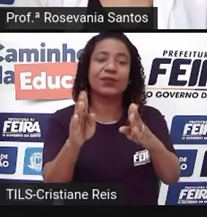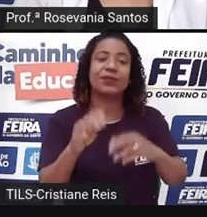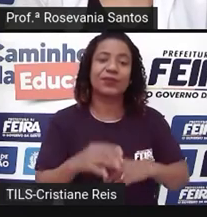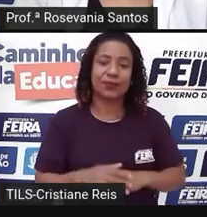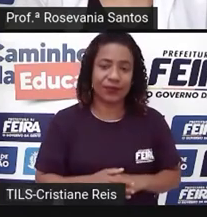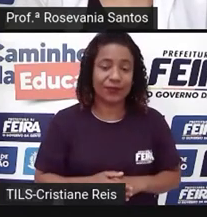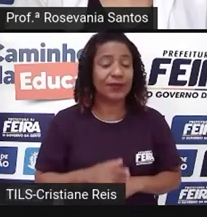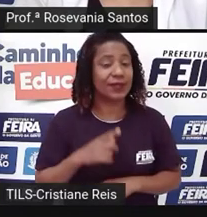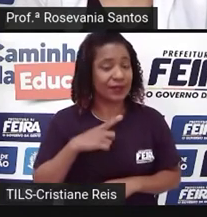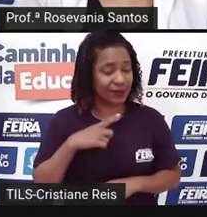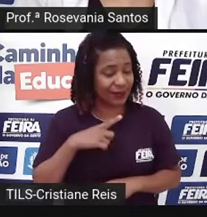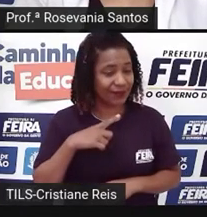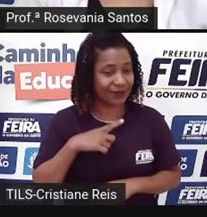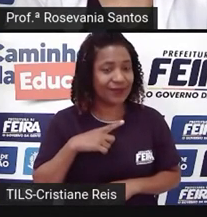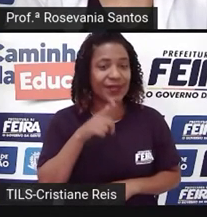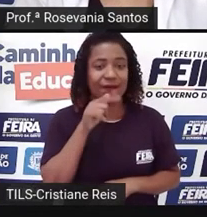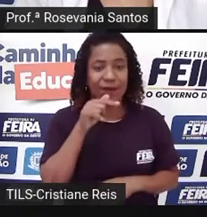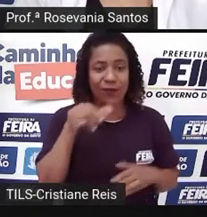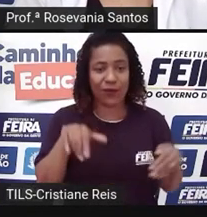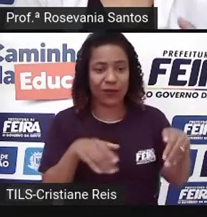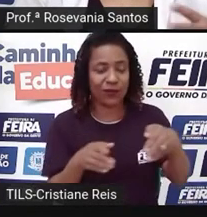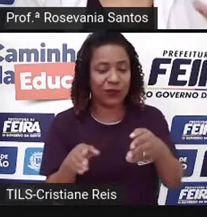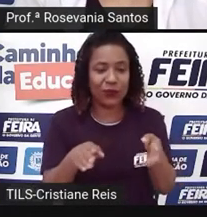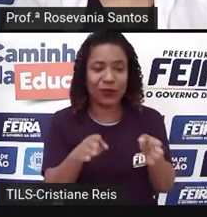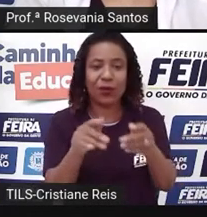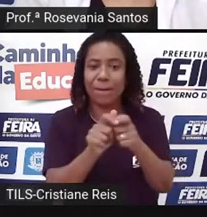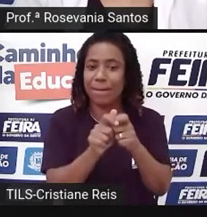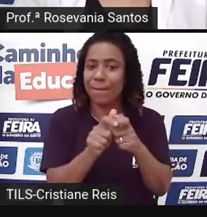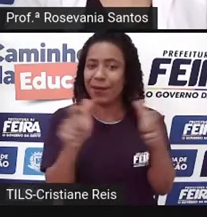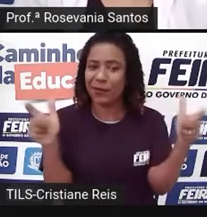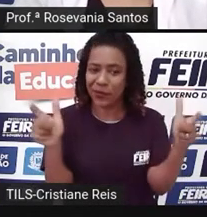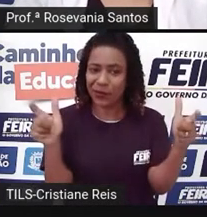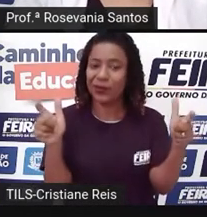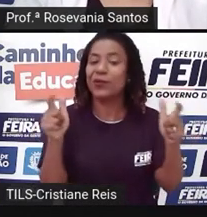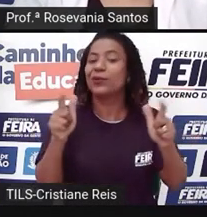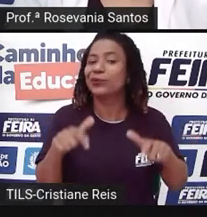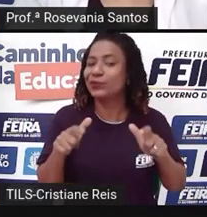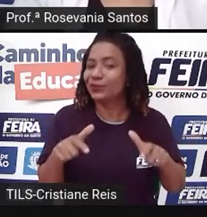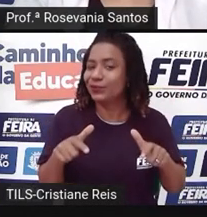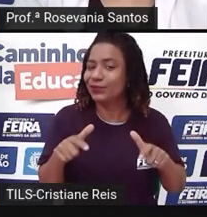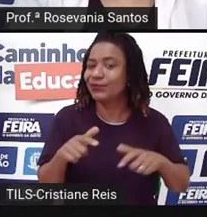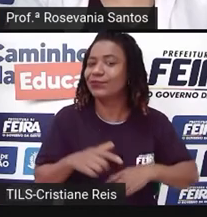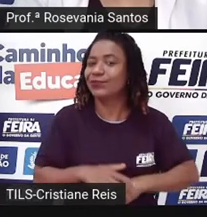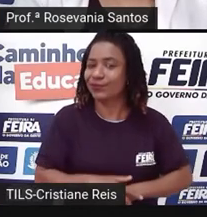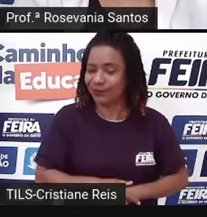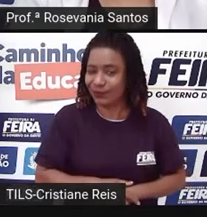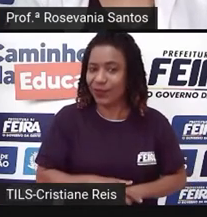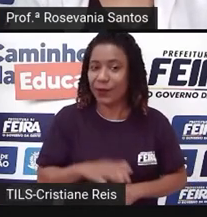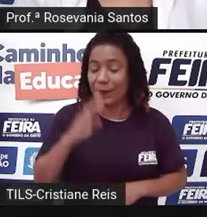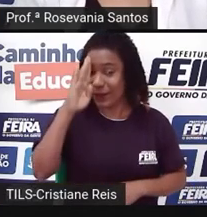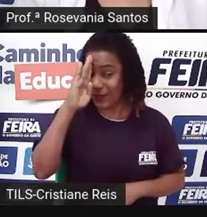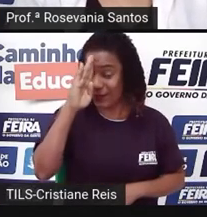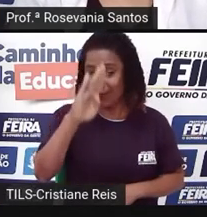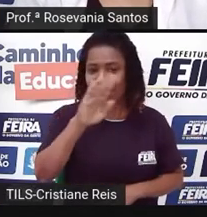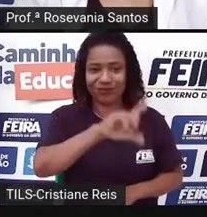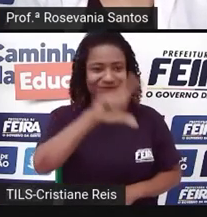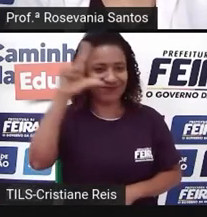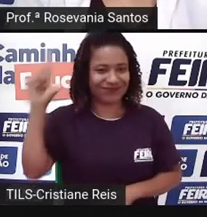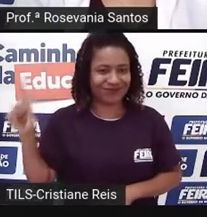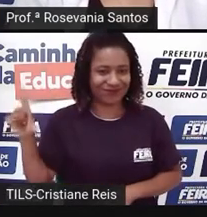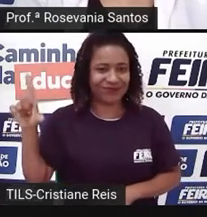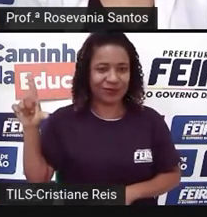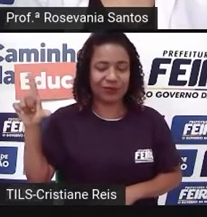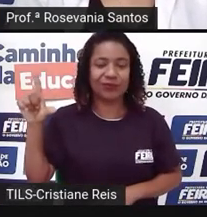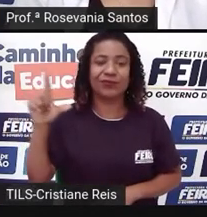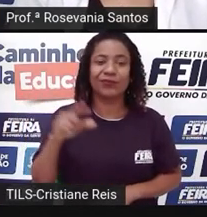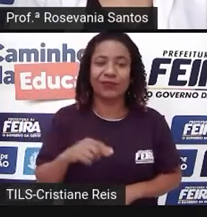quantidade maior, né, de rios assim, né, com grande extensão, mas aqui do lado do Oriente. A gente tem uma